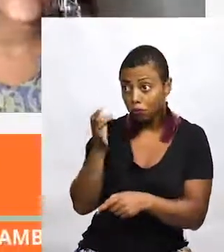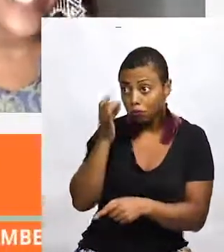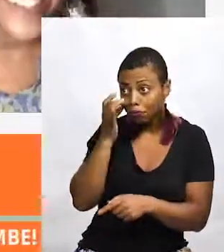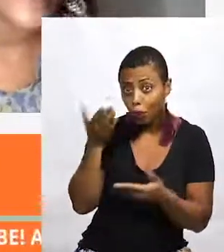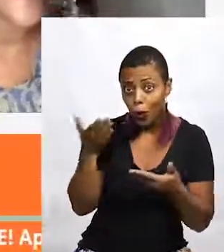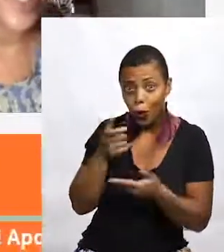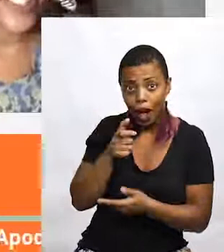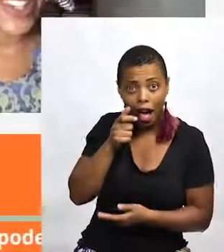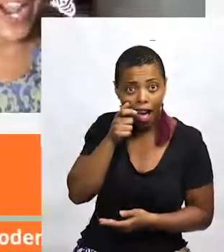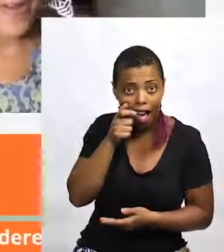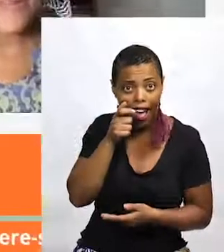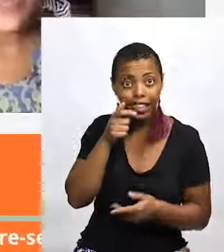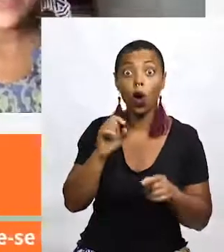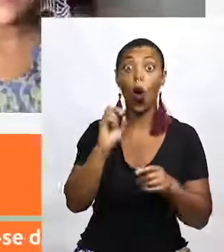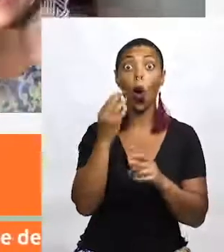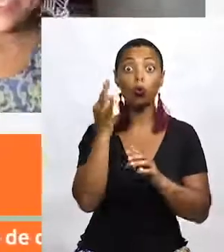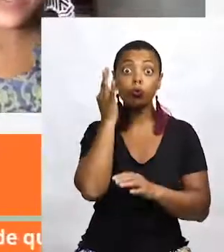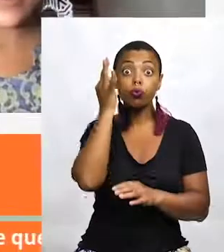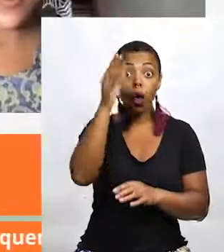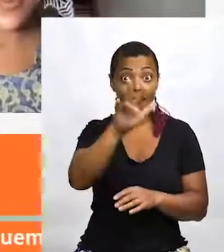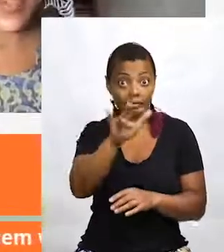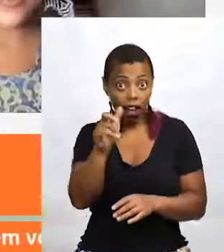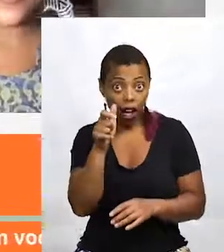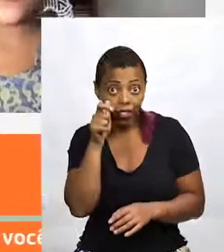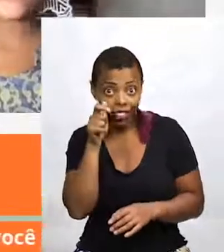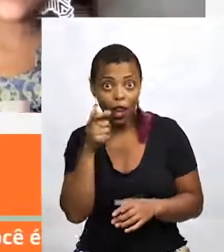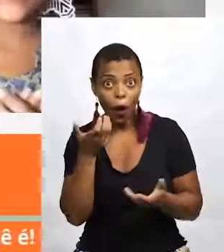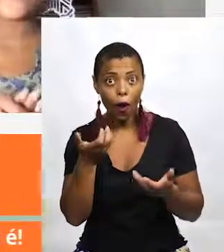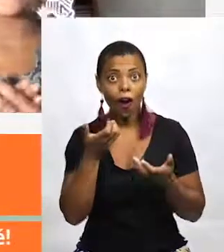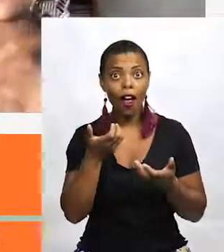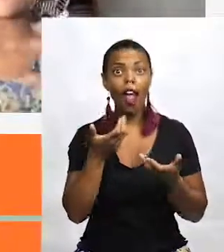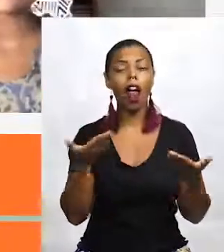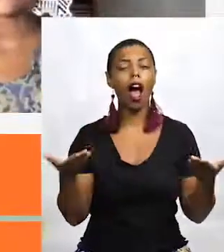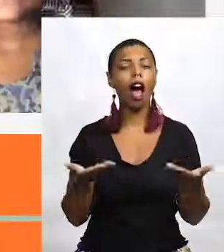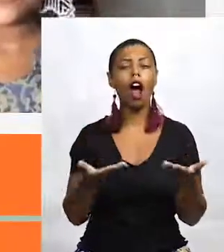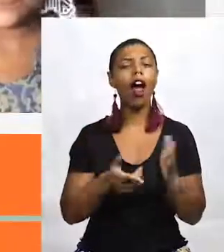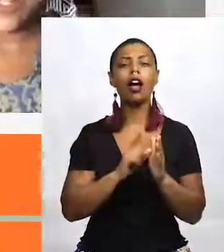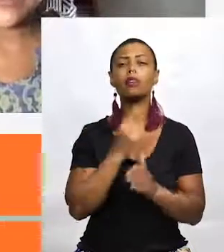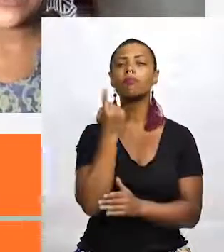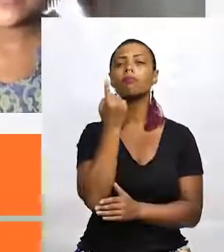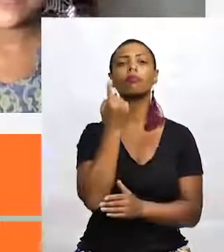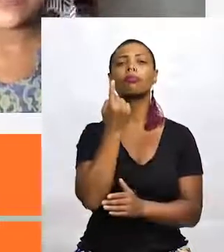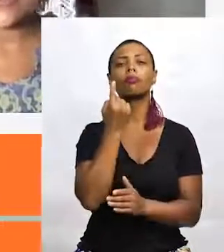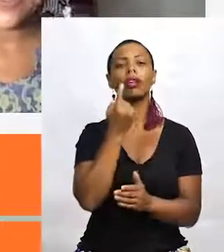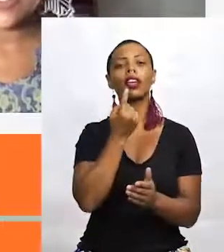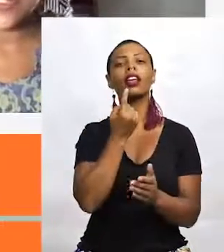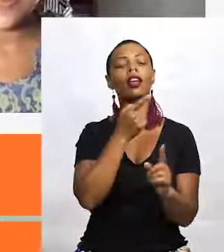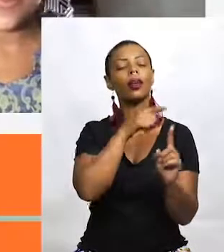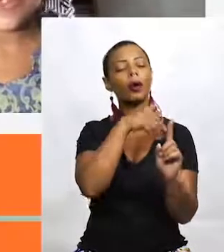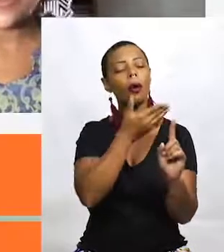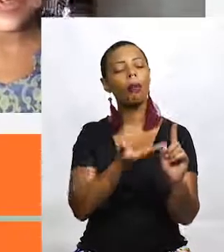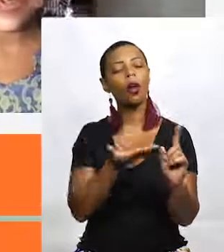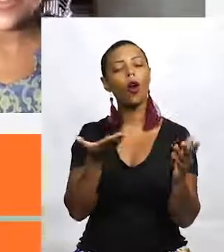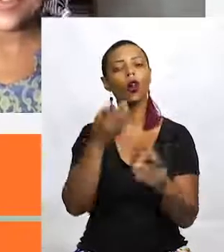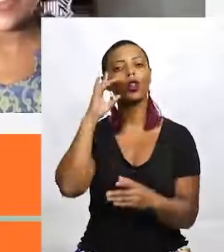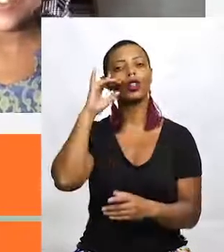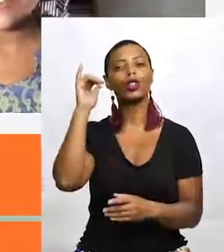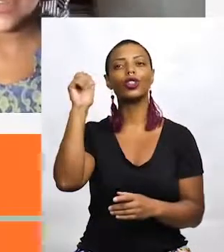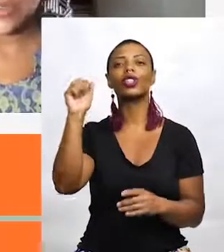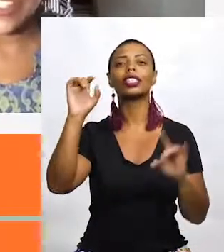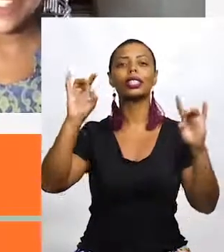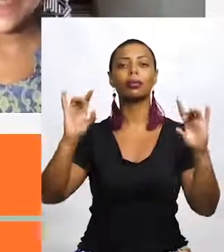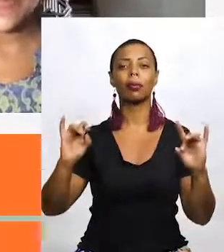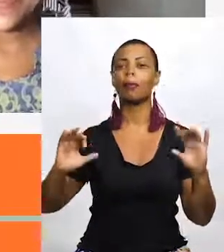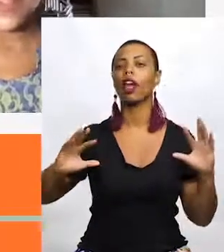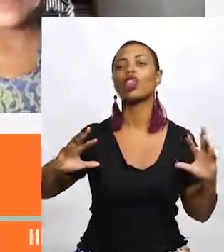para você que ainda assistirá, esse é um momento onde eu quero já começar essa homenagem desse grande dia para todos,